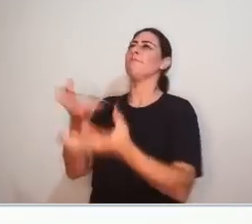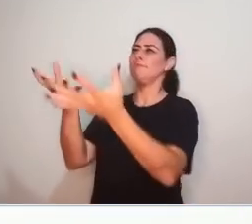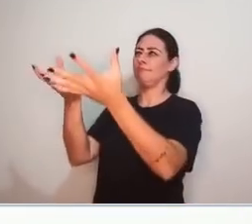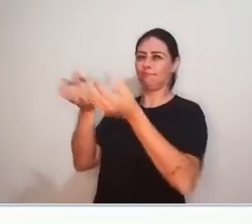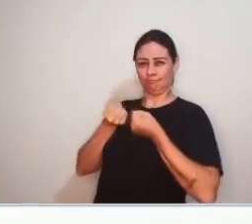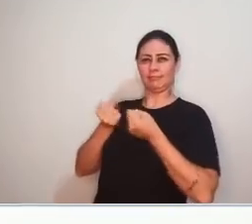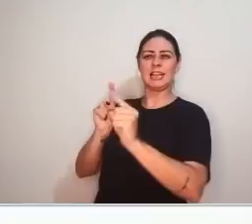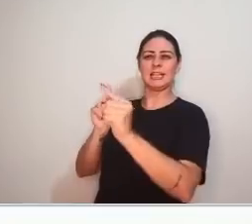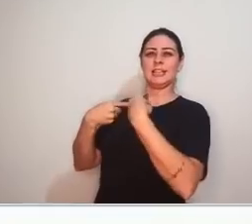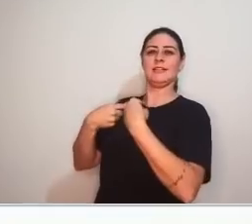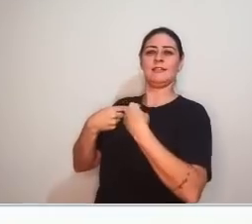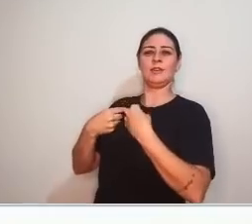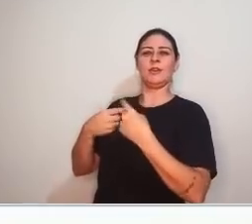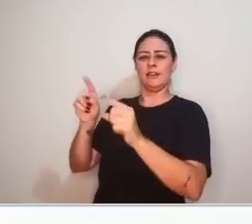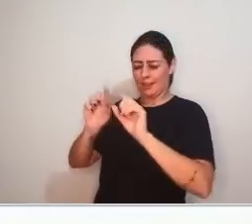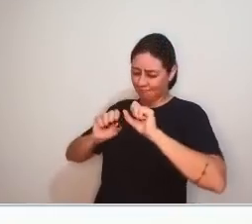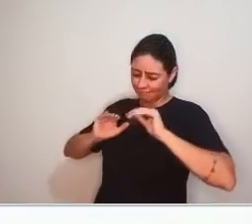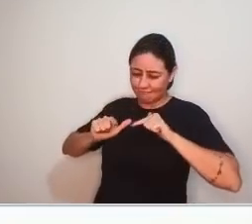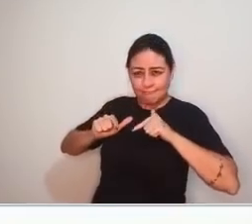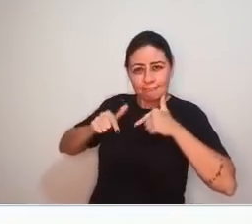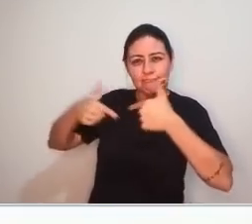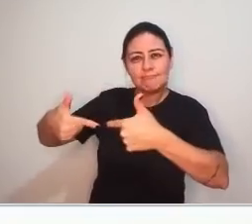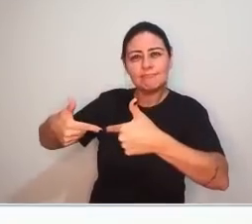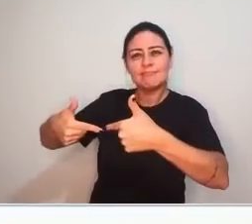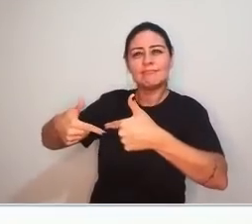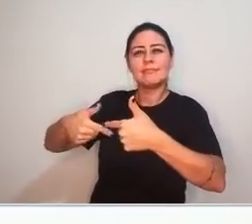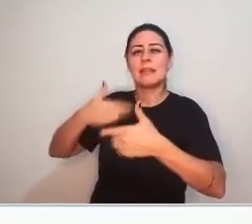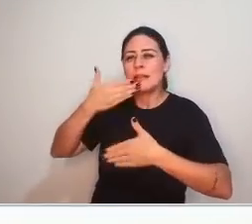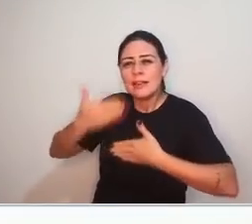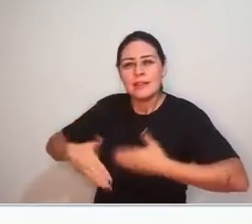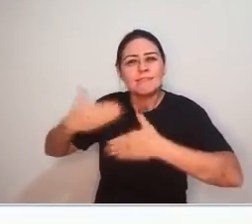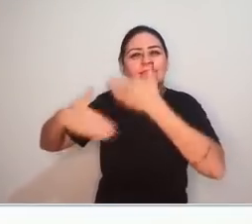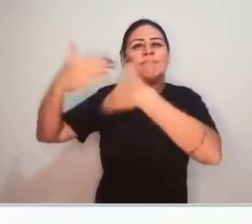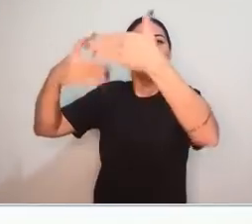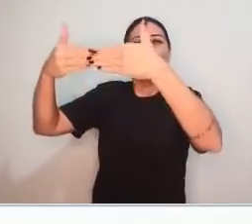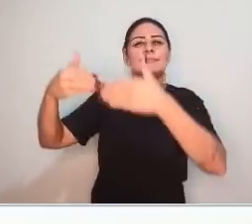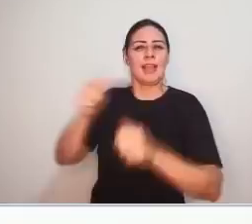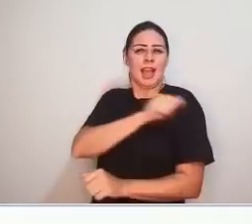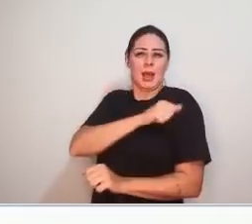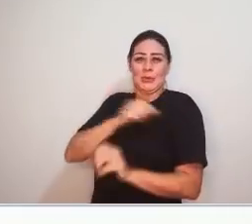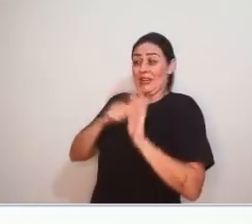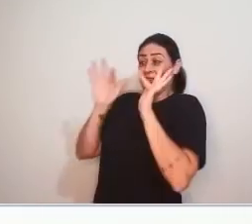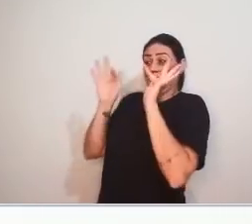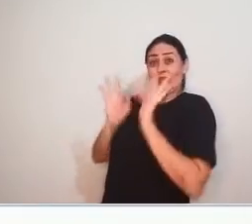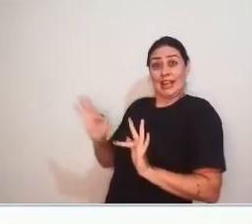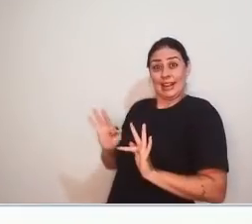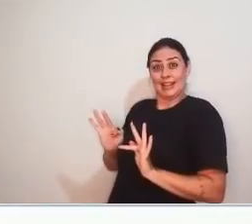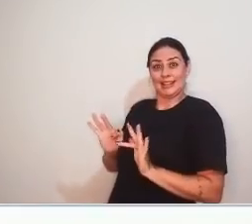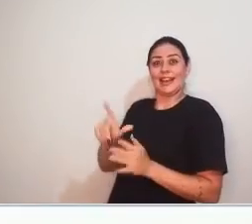ele aceita o desafio, ele avança no desafio, ele fica muito feliz com